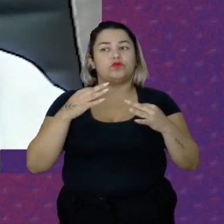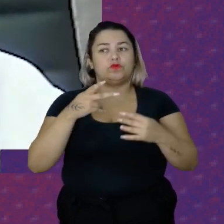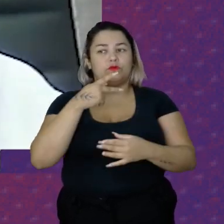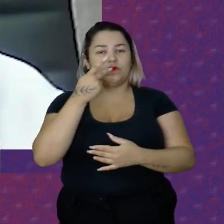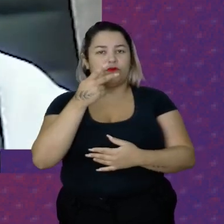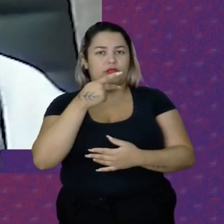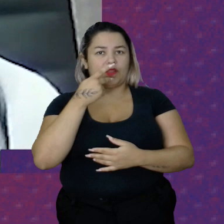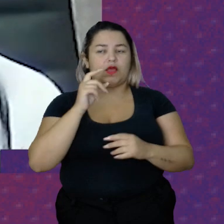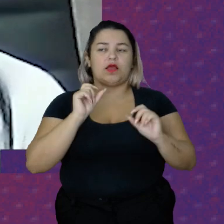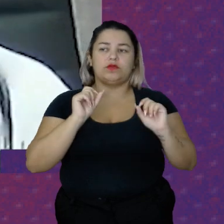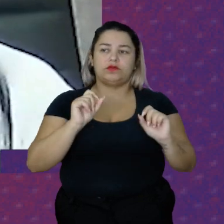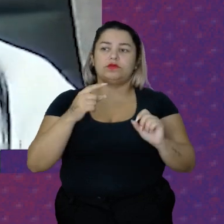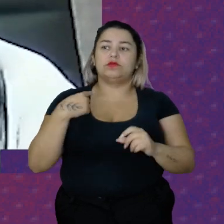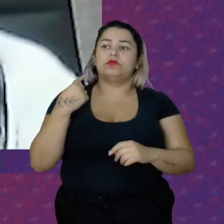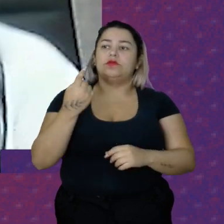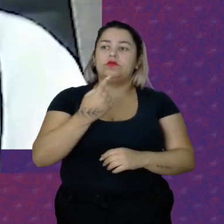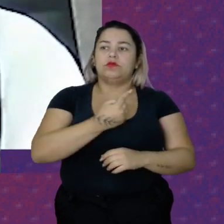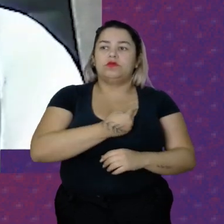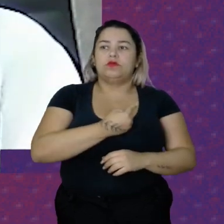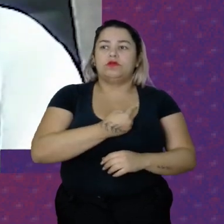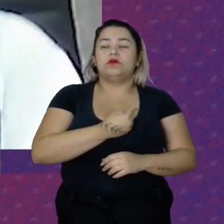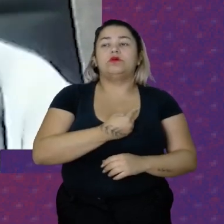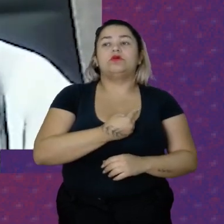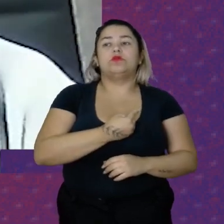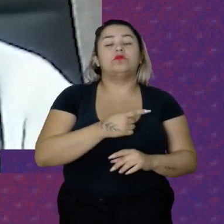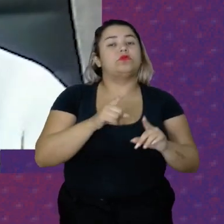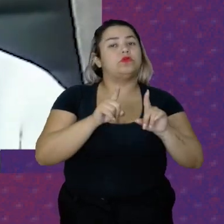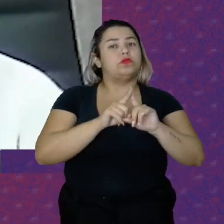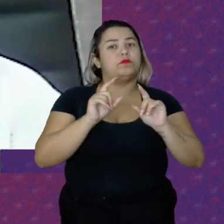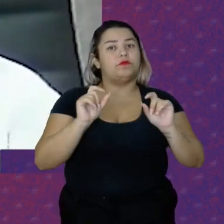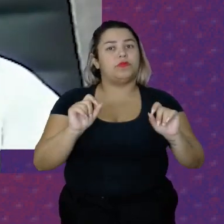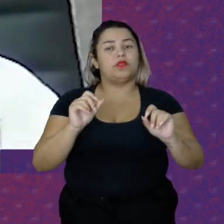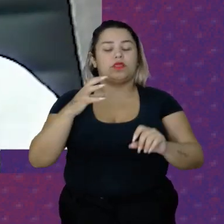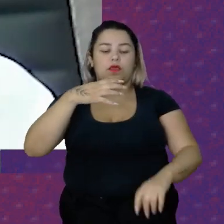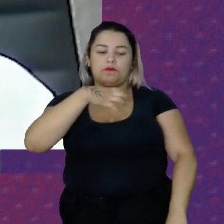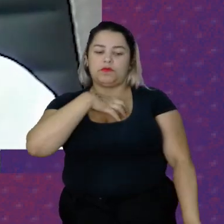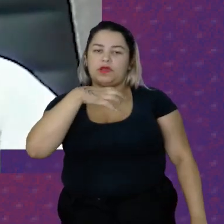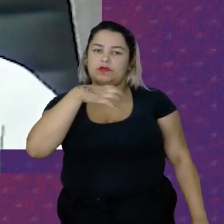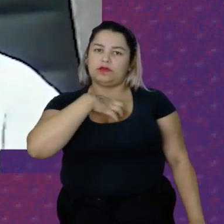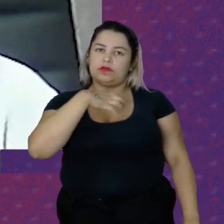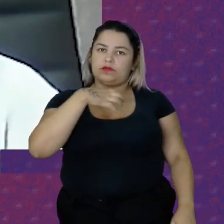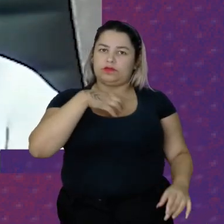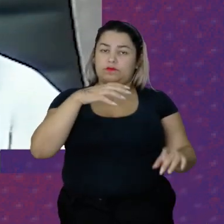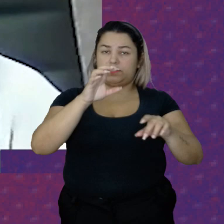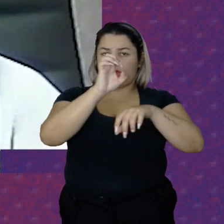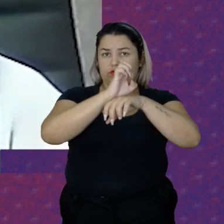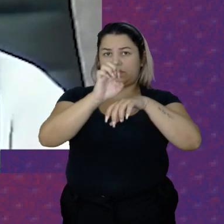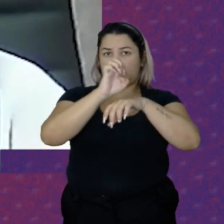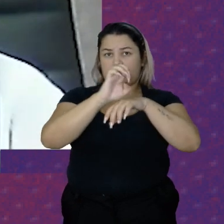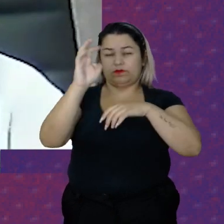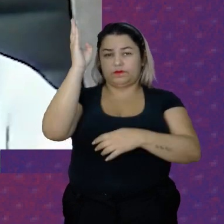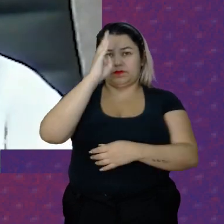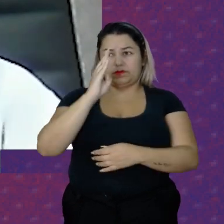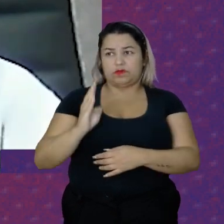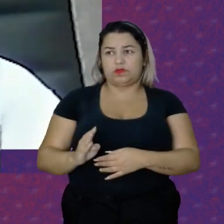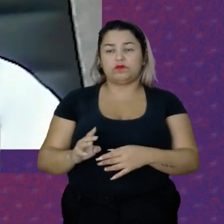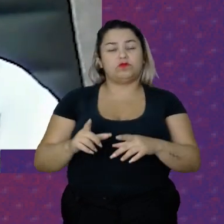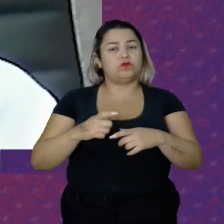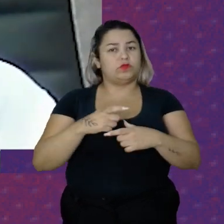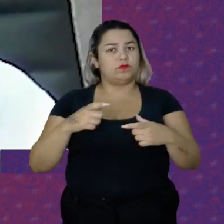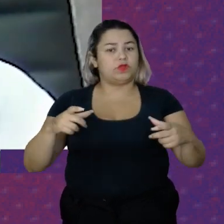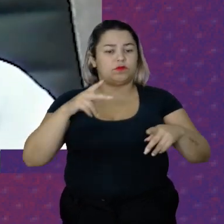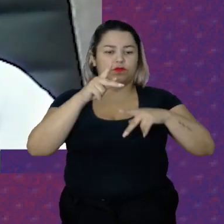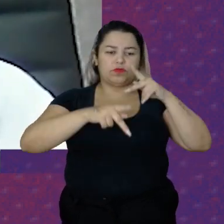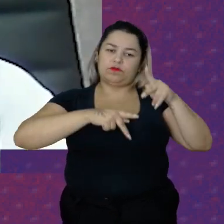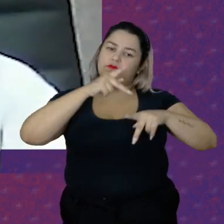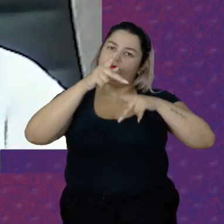né, e que a gente, Lauro de Freitas bateu recorde da Bahia e, quiçá, do Brasil, do ponto de vista do tamanho da